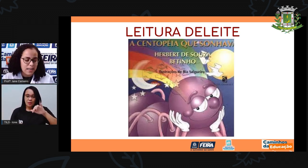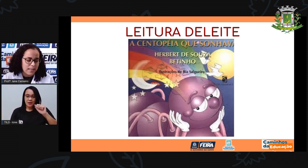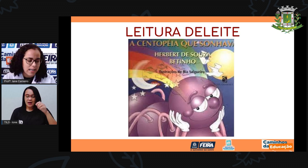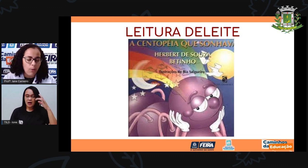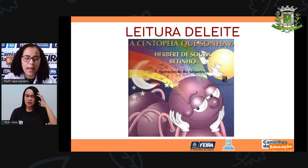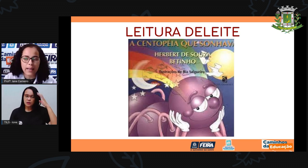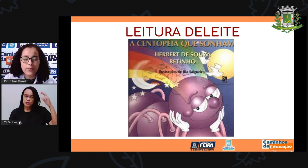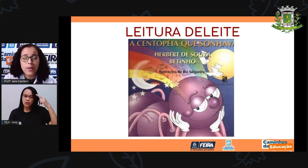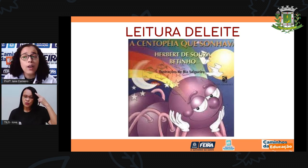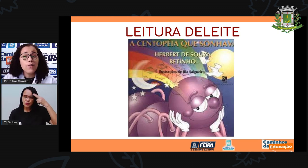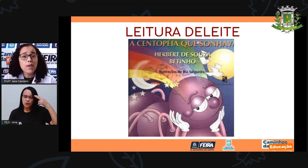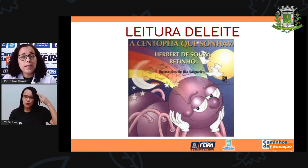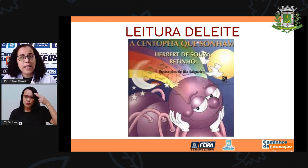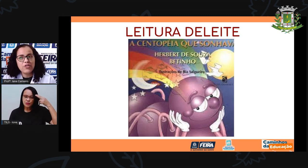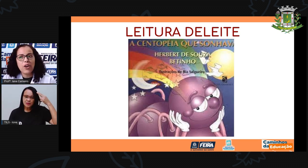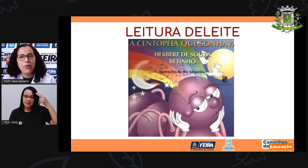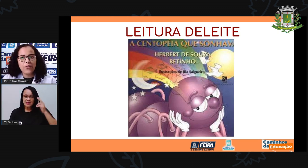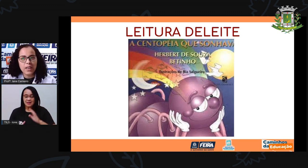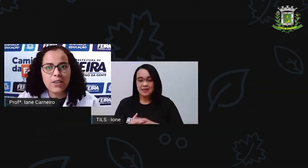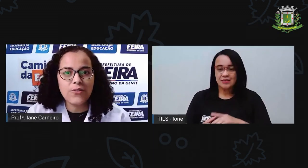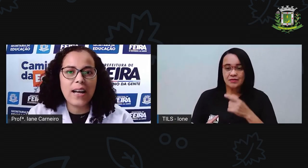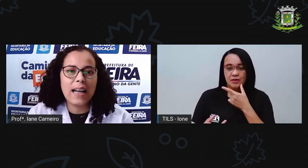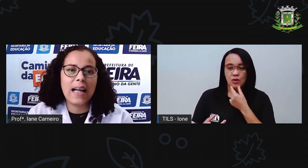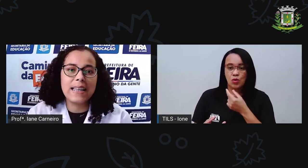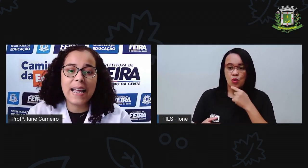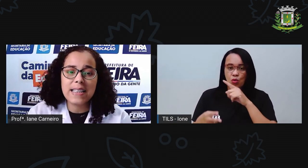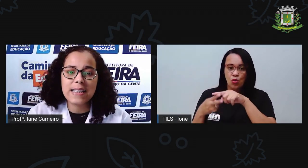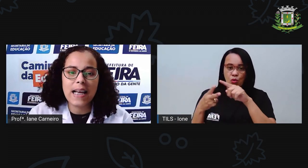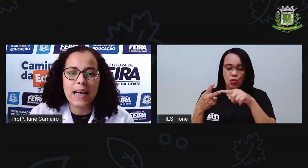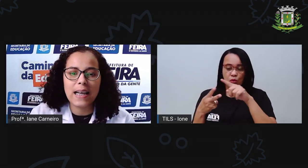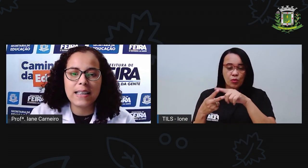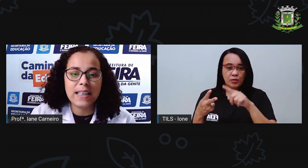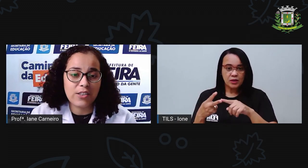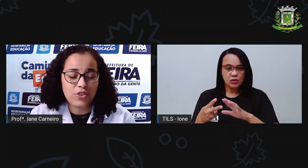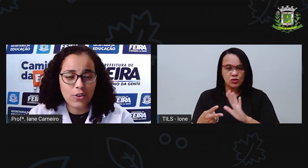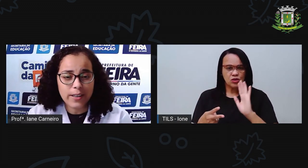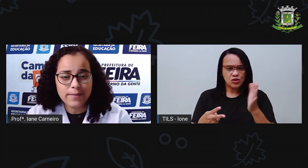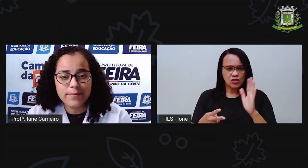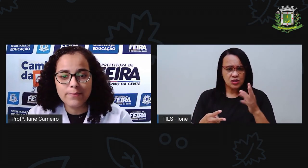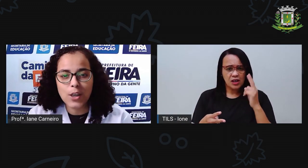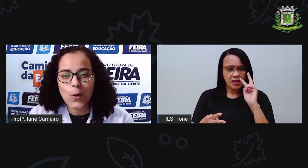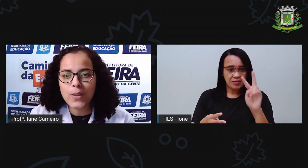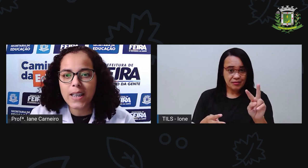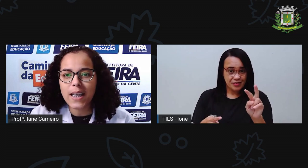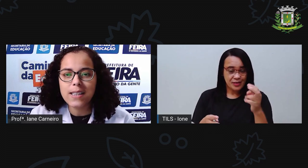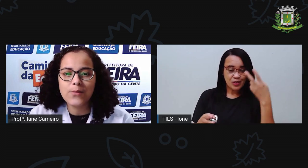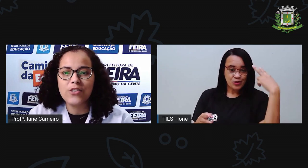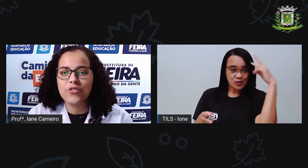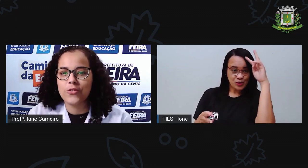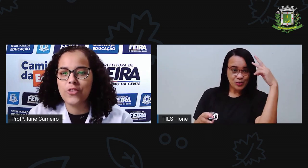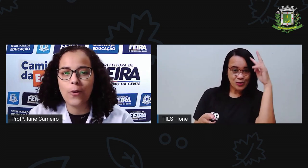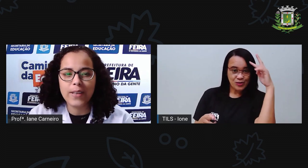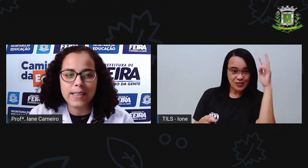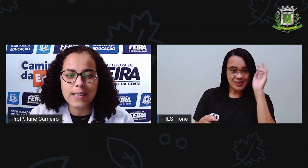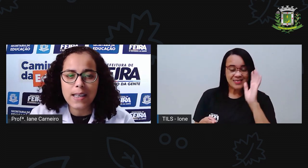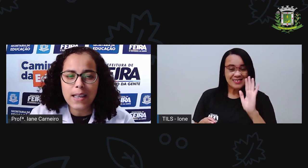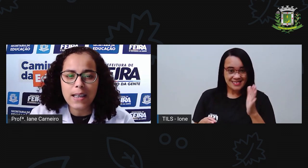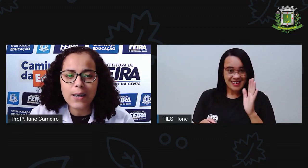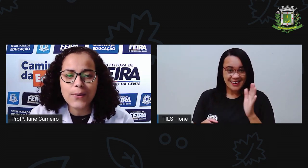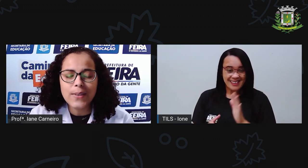Bia Salgueiro. Vocês já ouviram falar nessa história? Me contem aí se vocês já